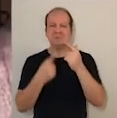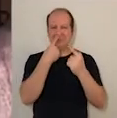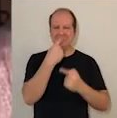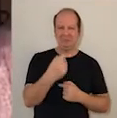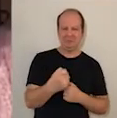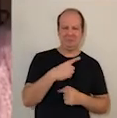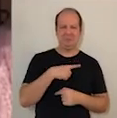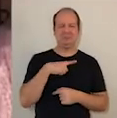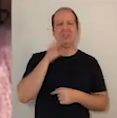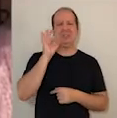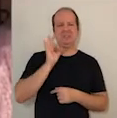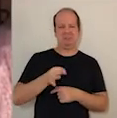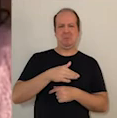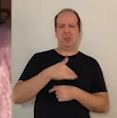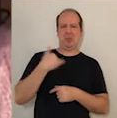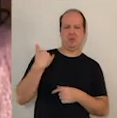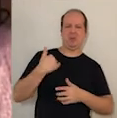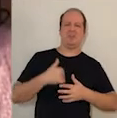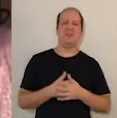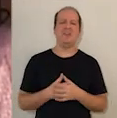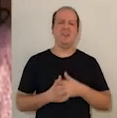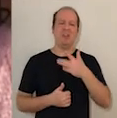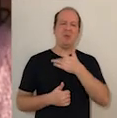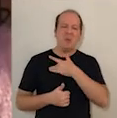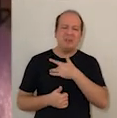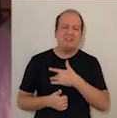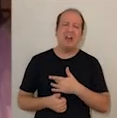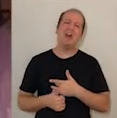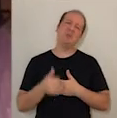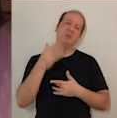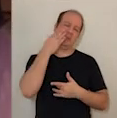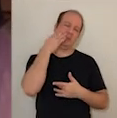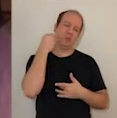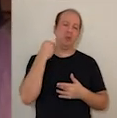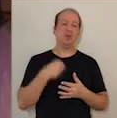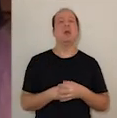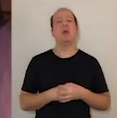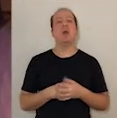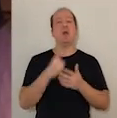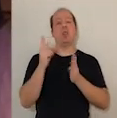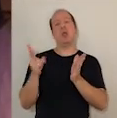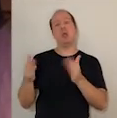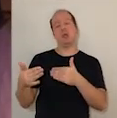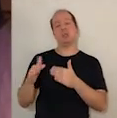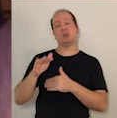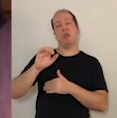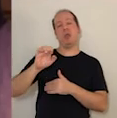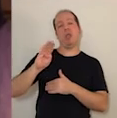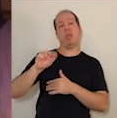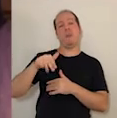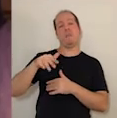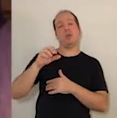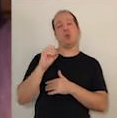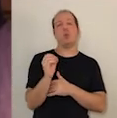Sinto o cheiro de carniça. Com certeza já morreu. Coitado de Messer Volpone. 2 caixinhas de